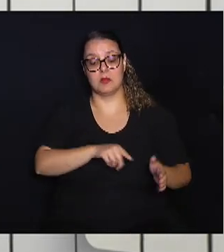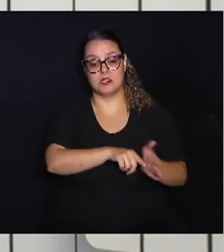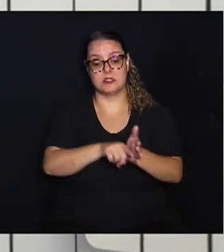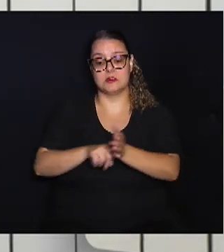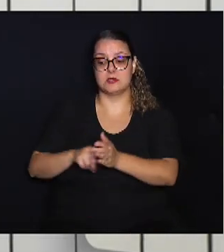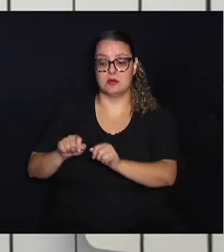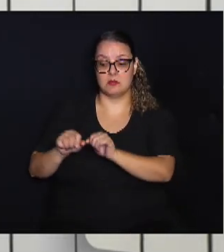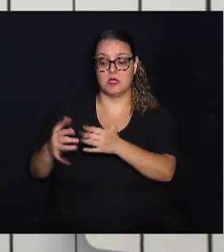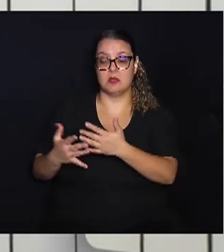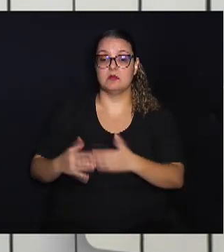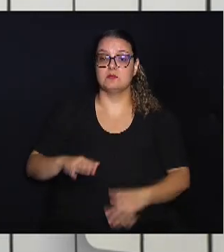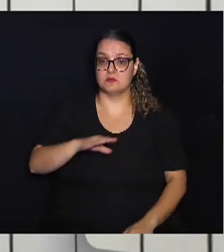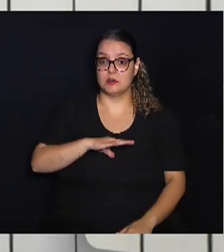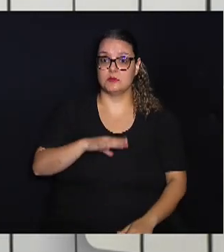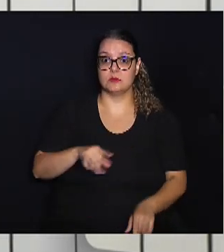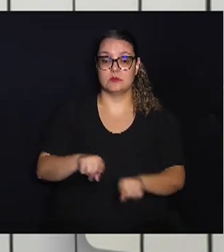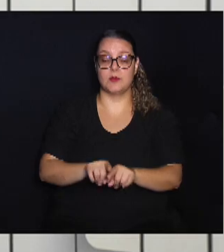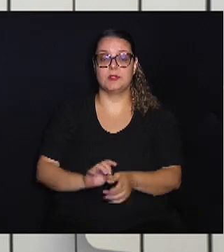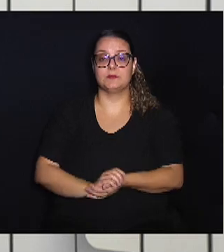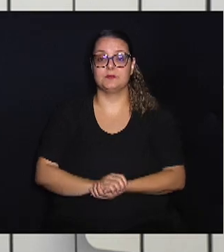e para o município.